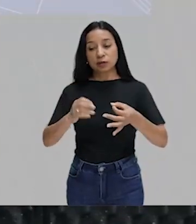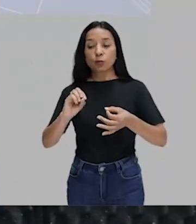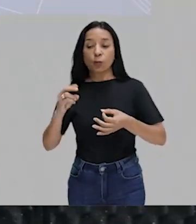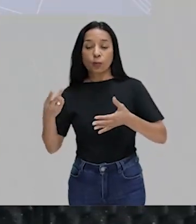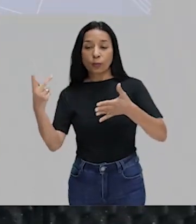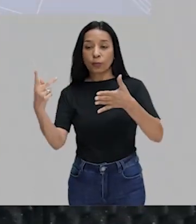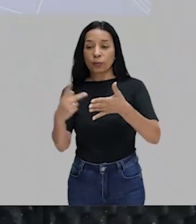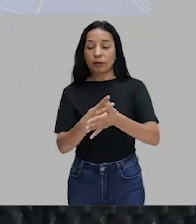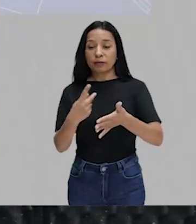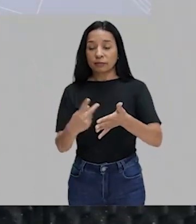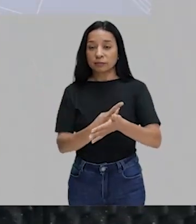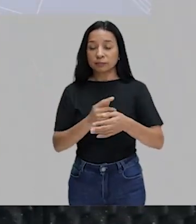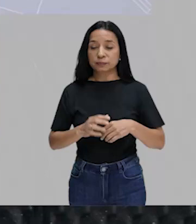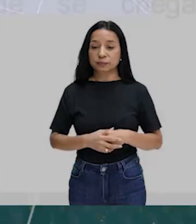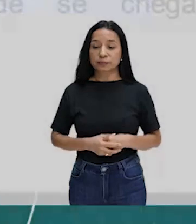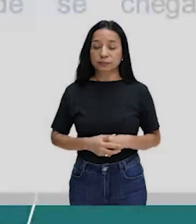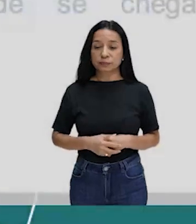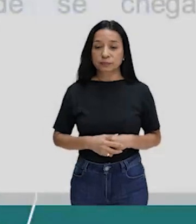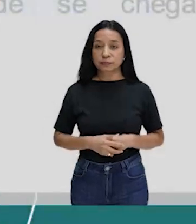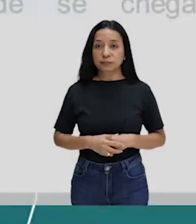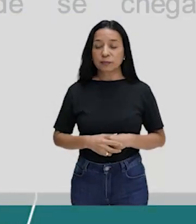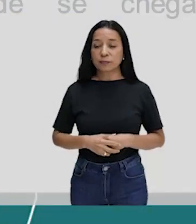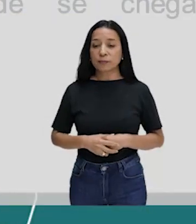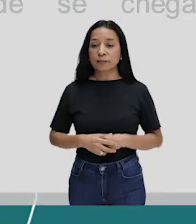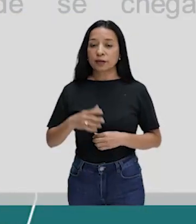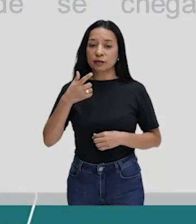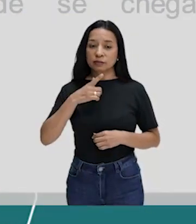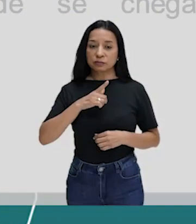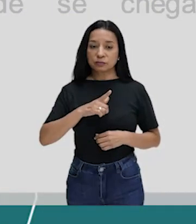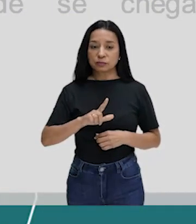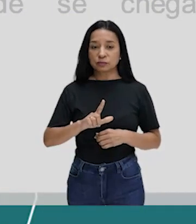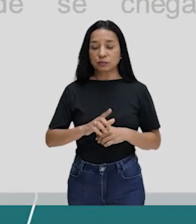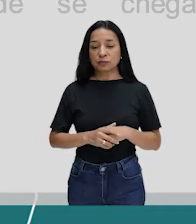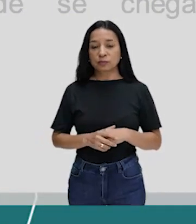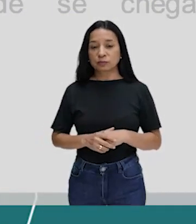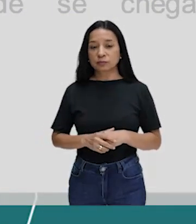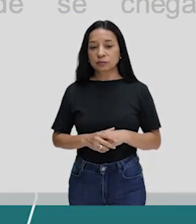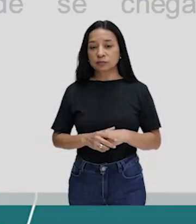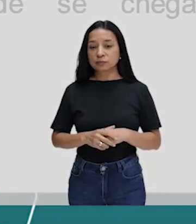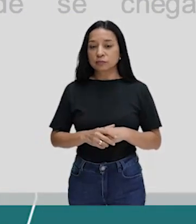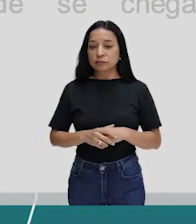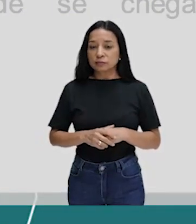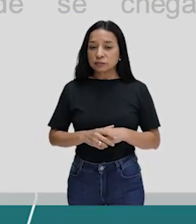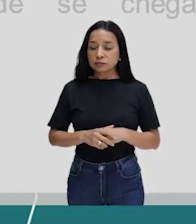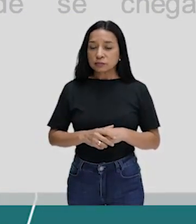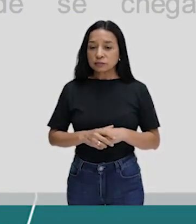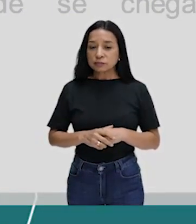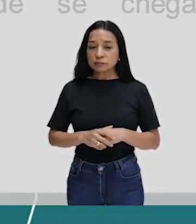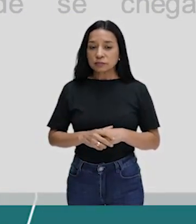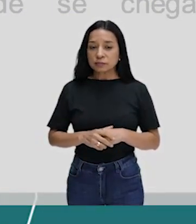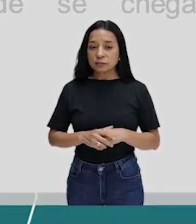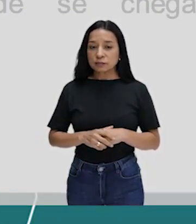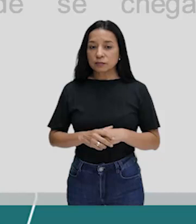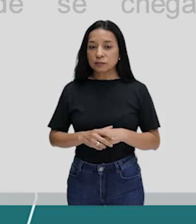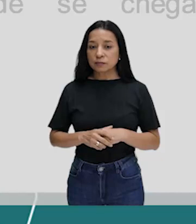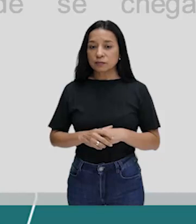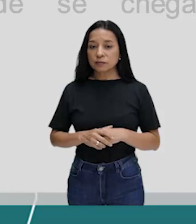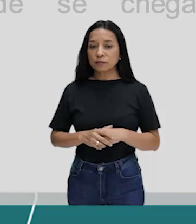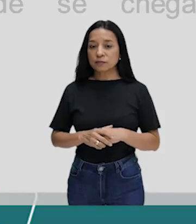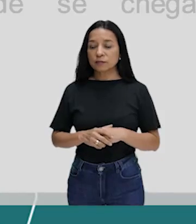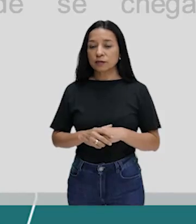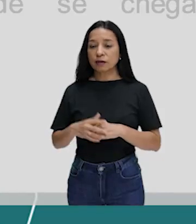outro errado, tá bom? Mais uma vez, contemporâneo do realismo e do naturalismo, o parnasianismo